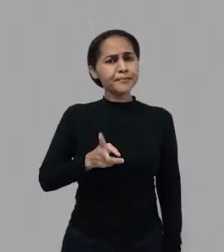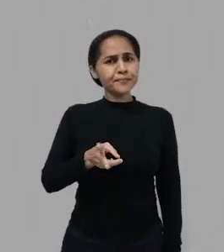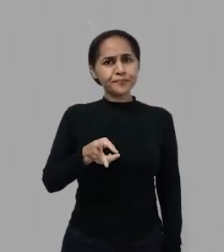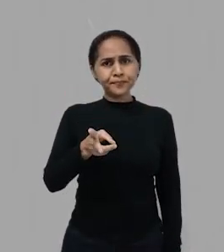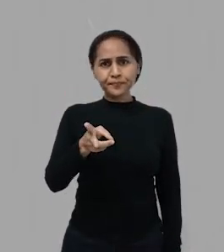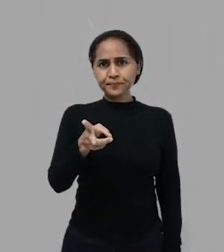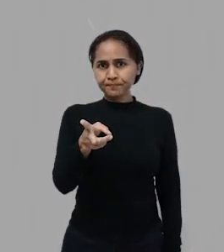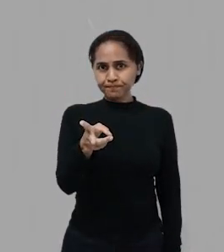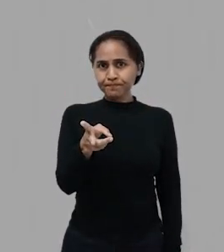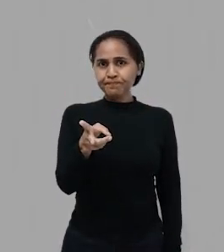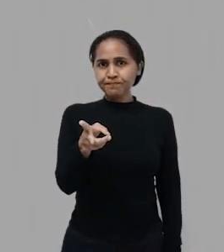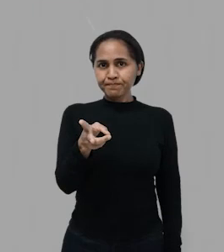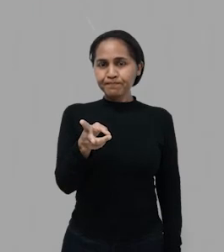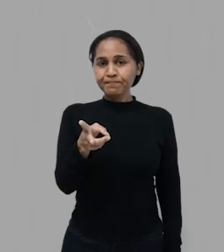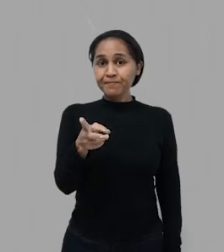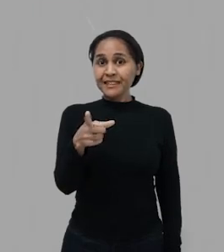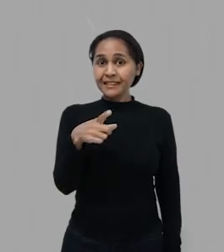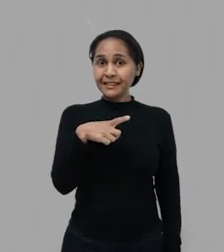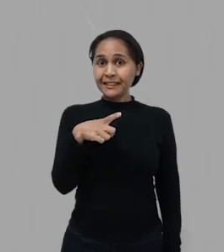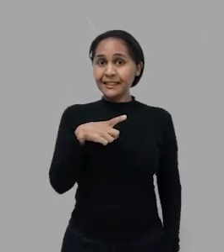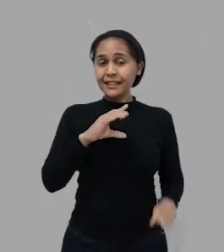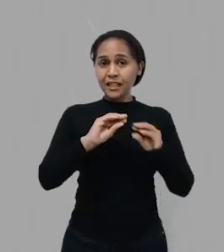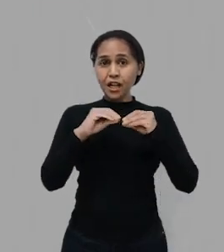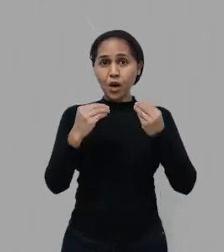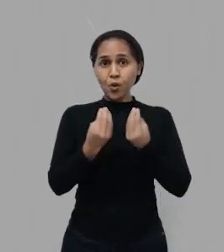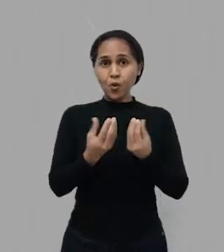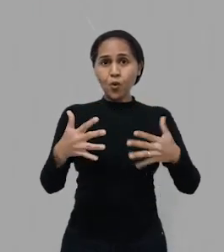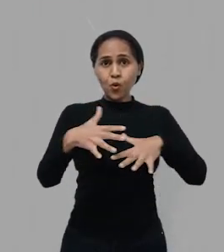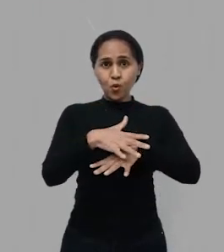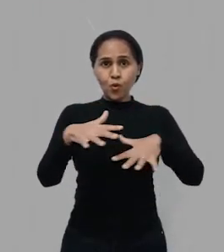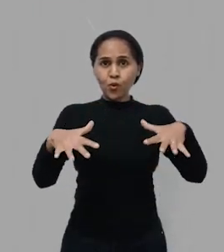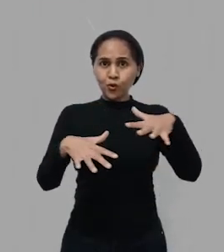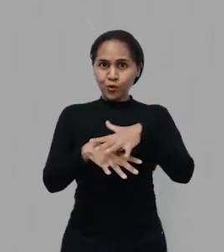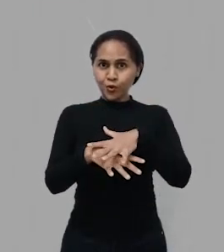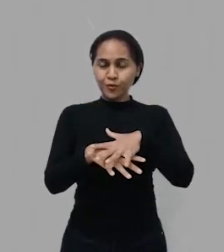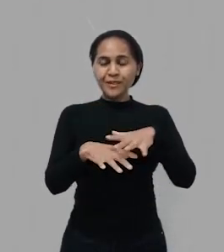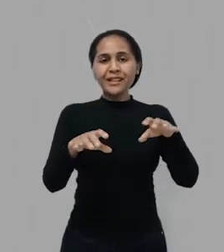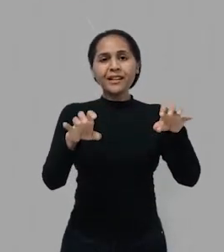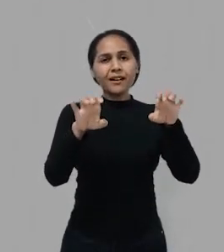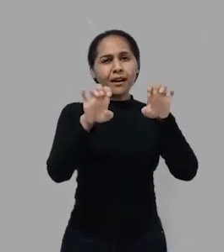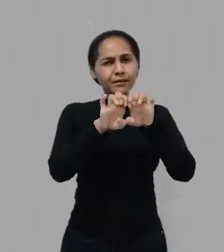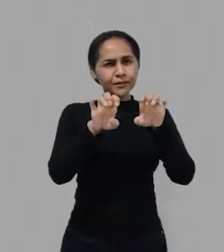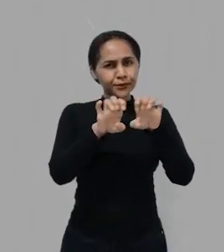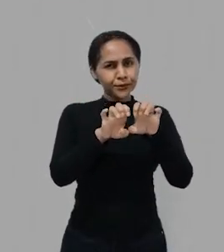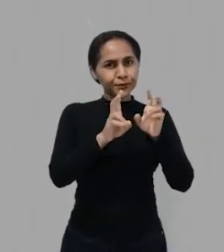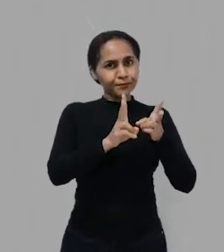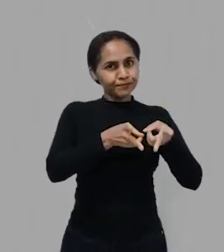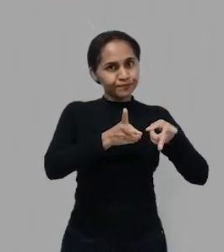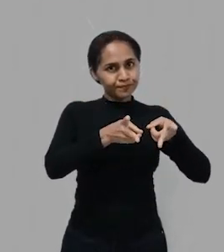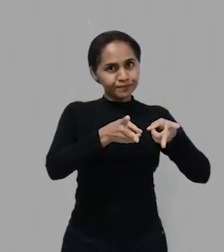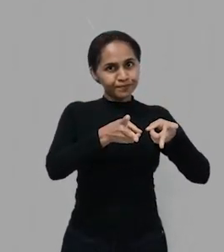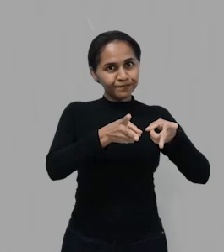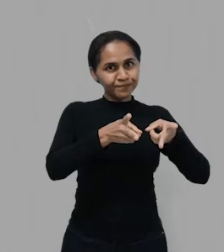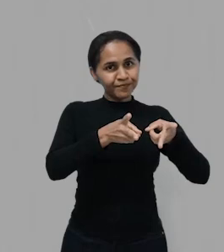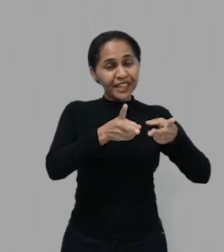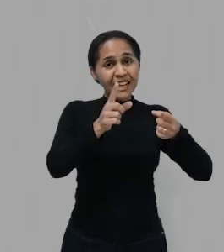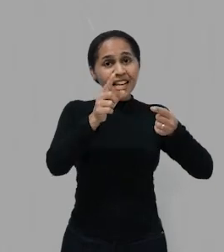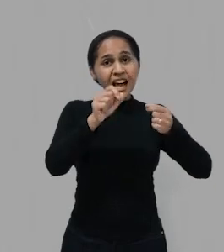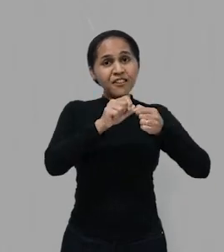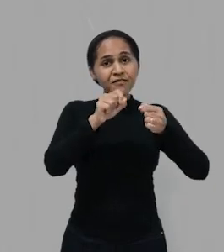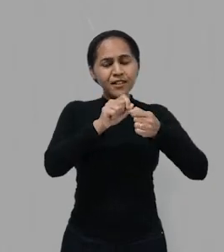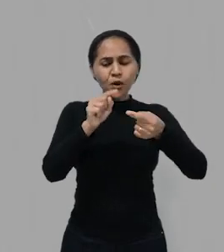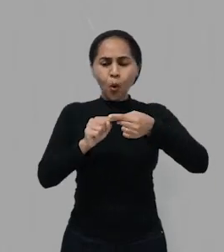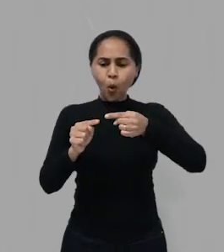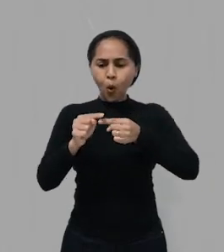a presença de isômeros, ou seja, uma mesma estrutura poder gerar outras